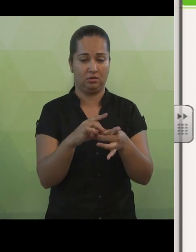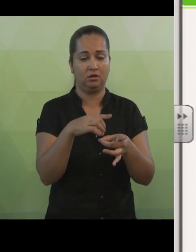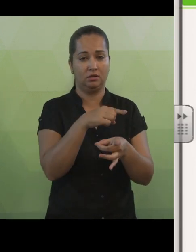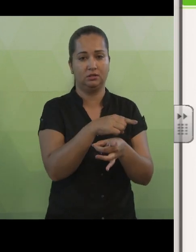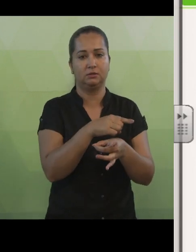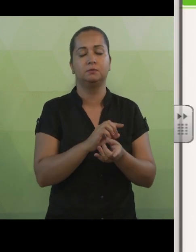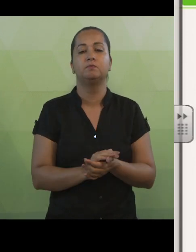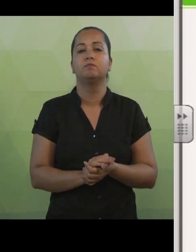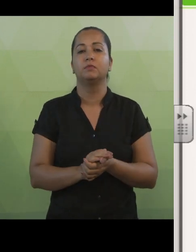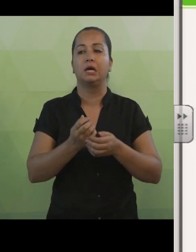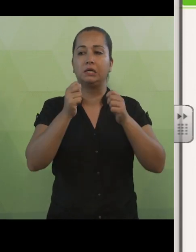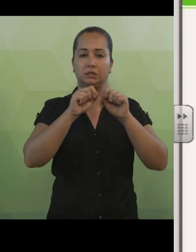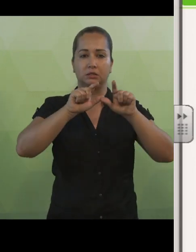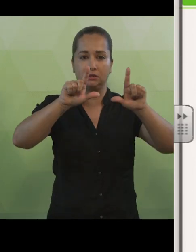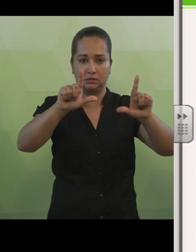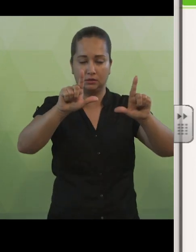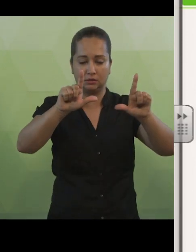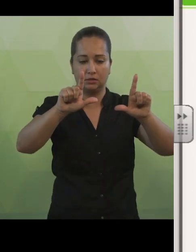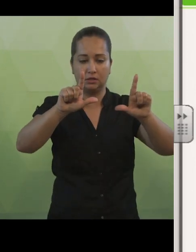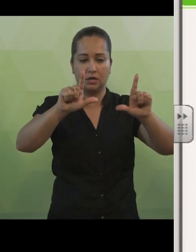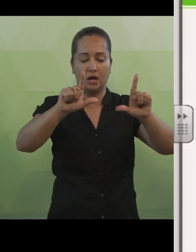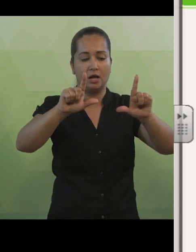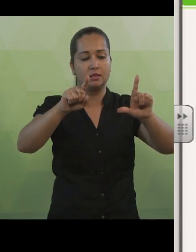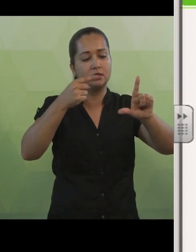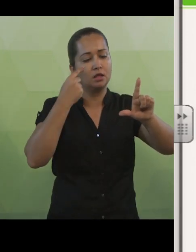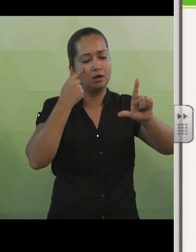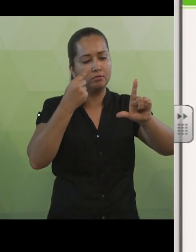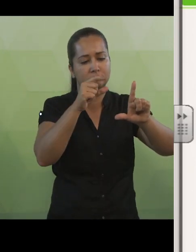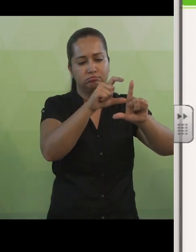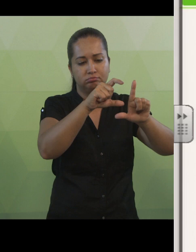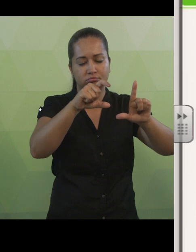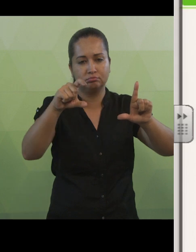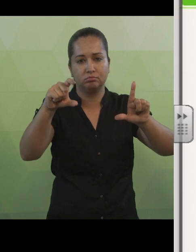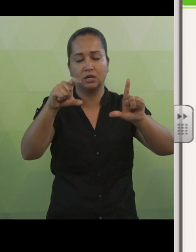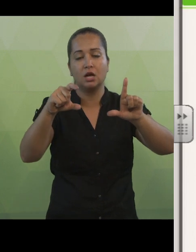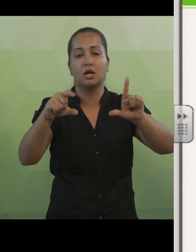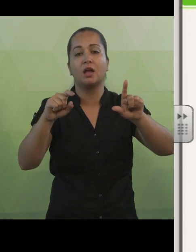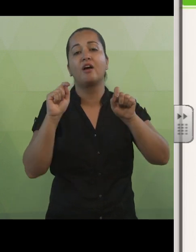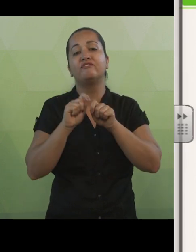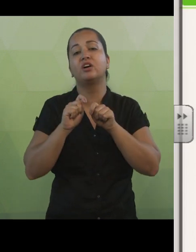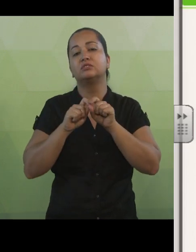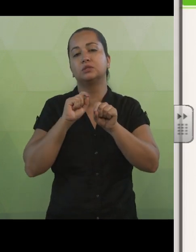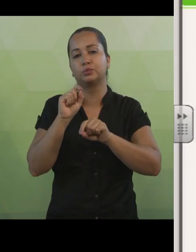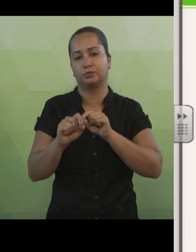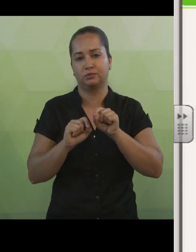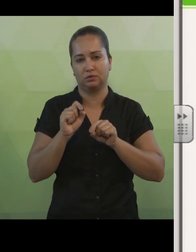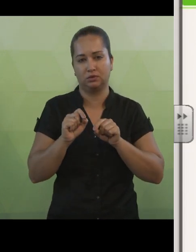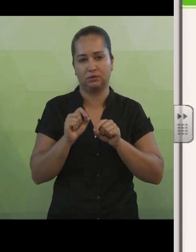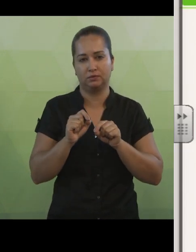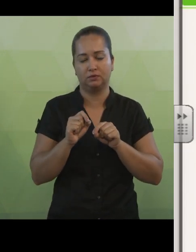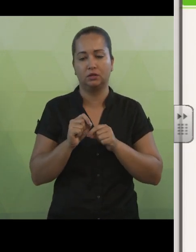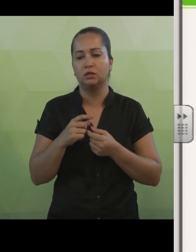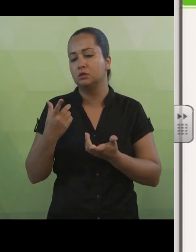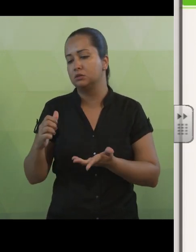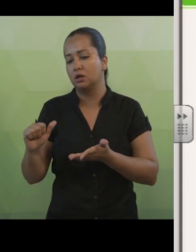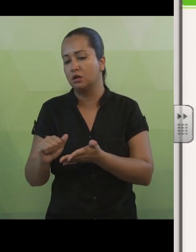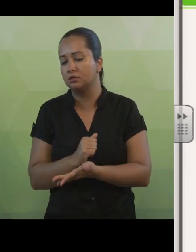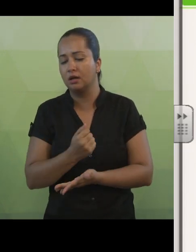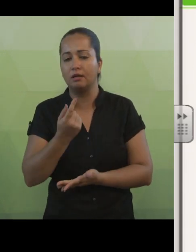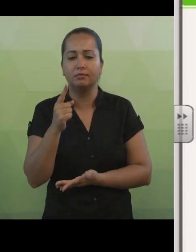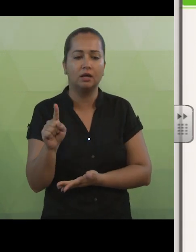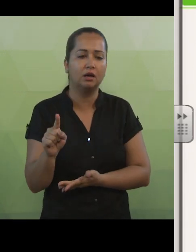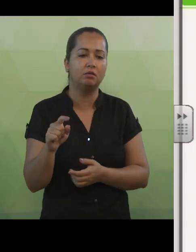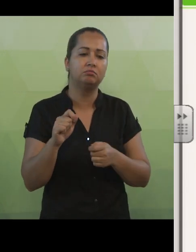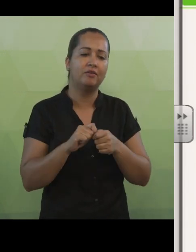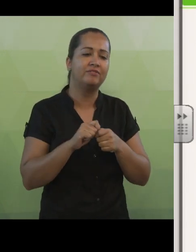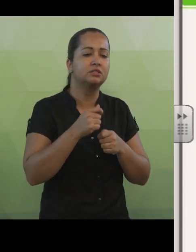banco, você vai escrever um procedimento armazenado que diz o que ele deve fazer nessa situação. Então, em vez de deletar, você vai fazer